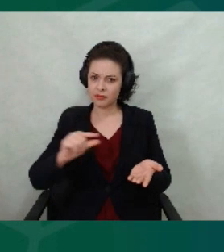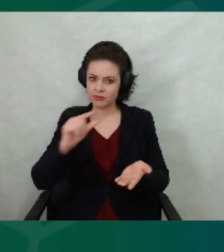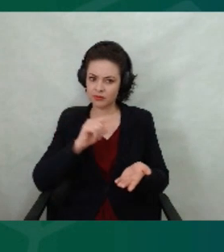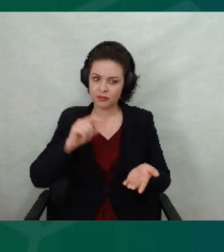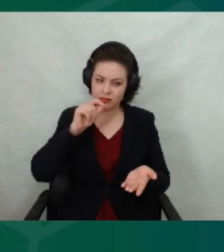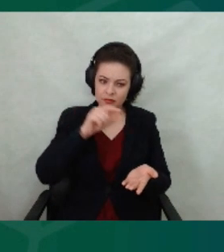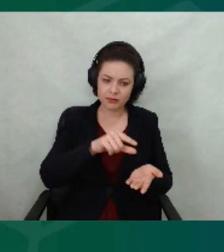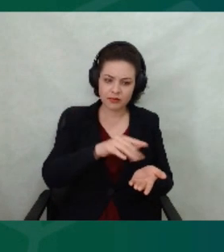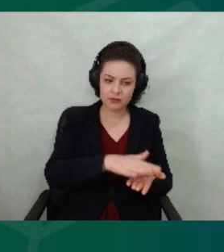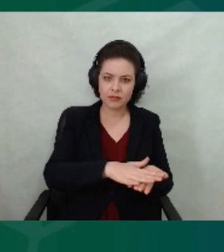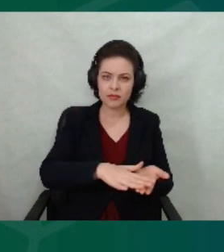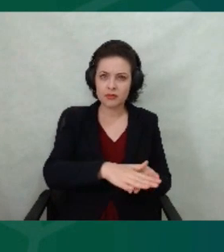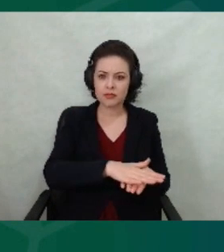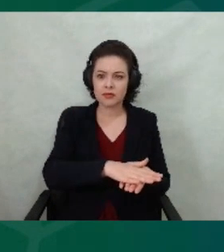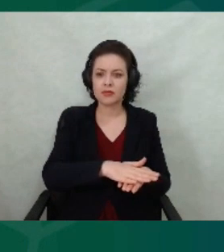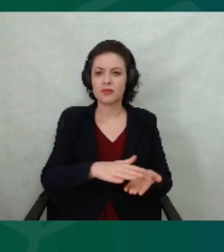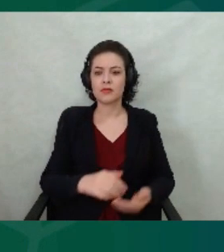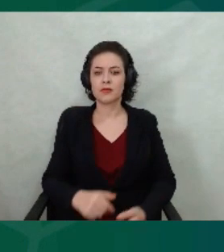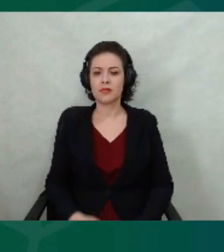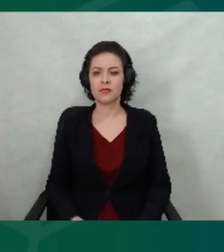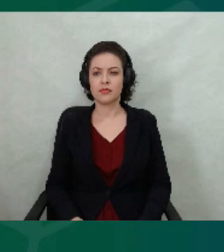conhecida. Pode passar para o próximo, por favor.